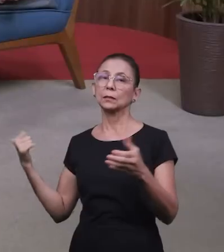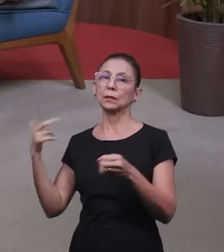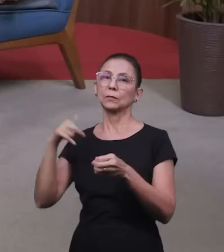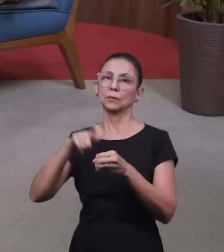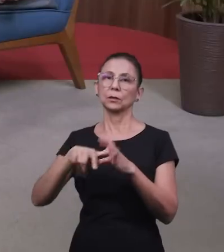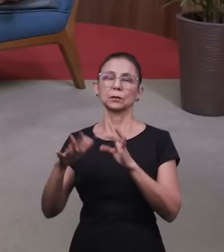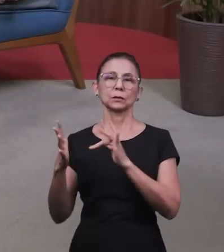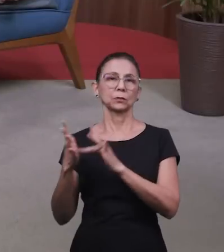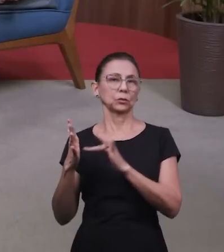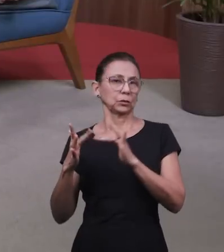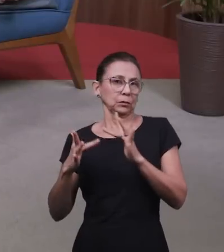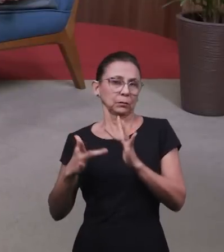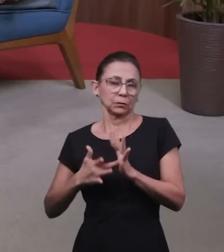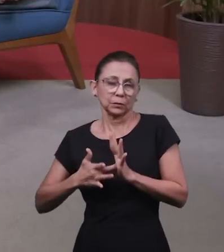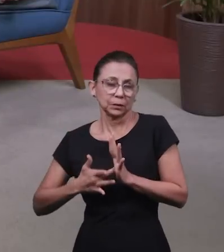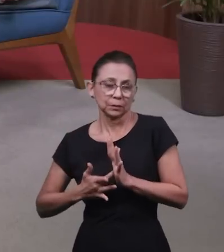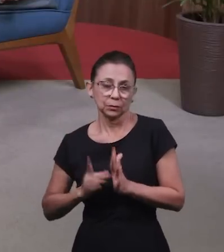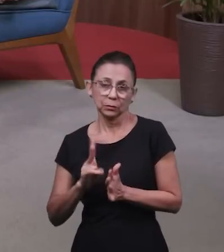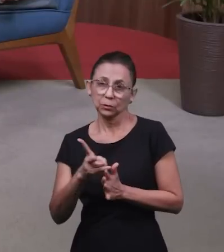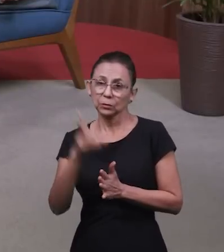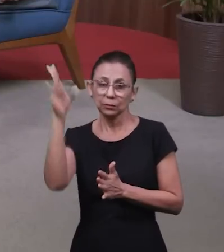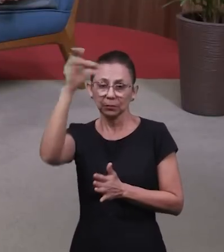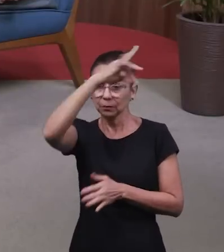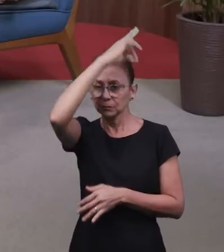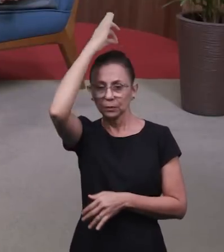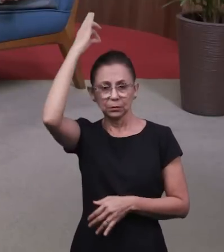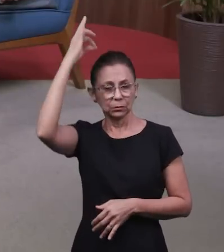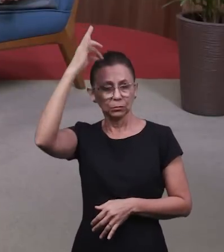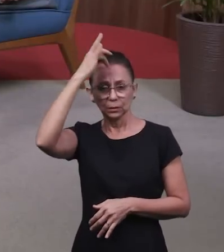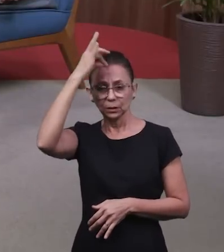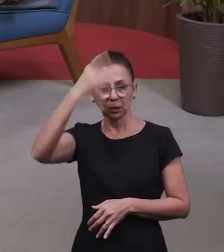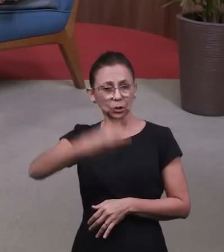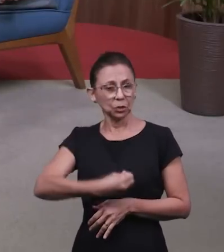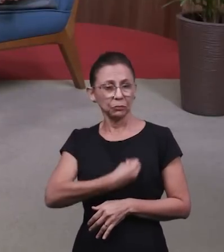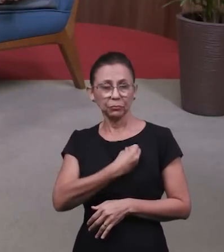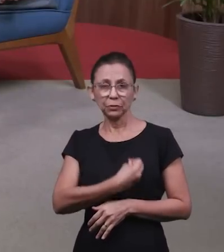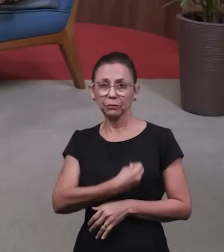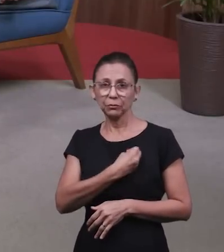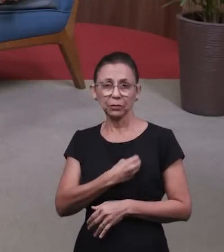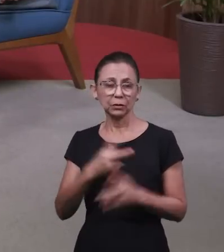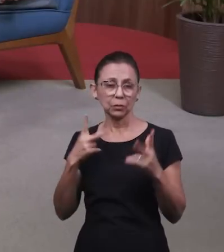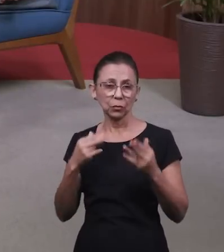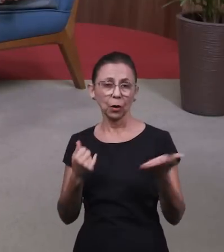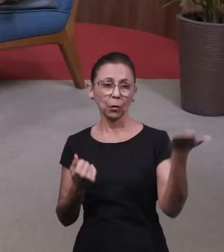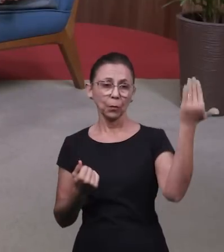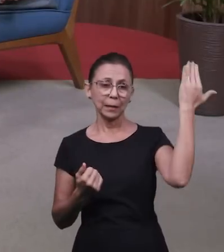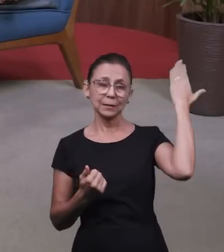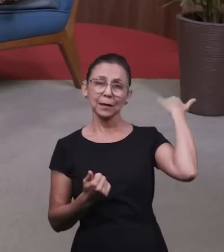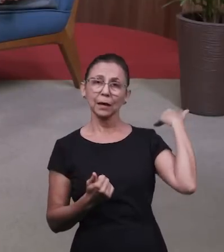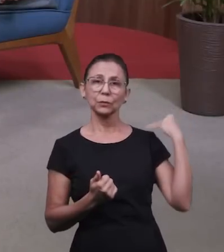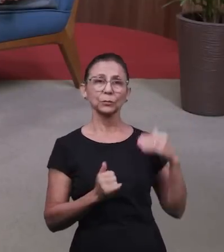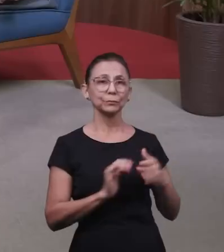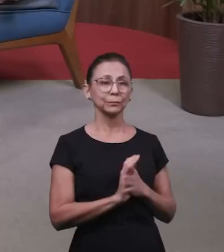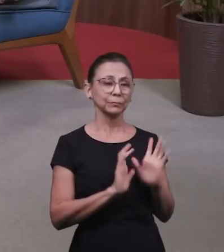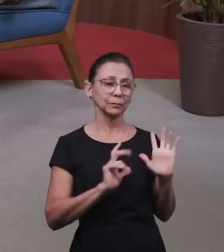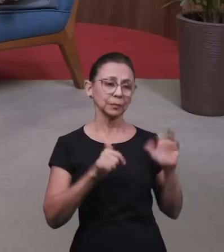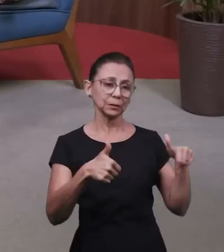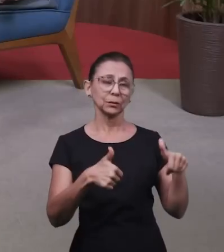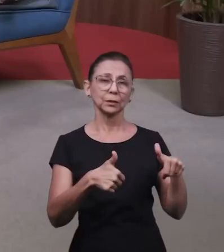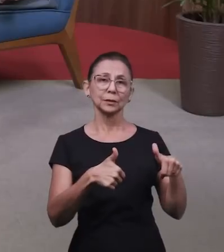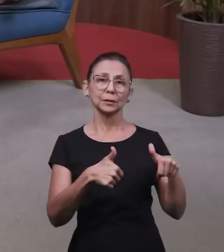o mesmo Espírito Santo, portanto, ela vive os mesmos efeitos lá do passado. Exatamente,